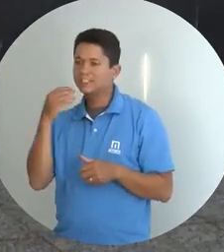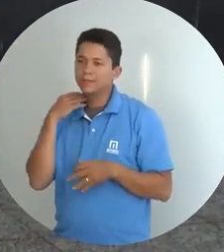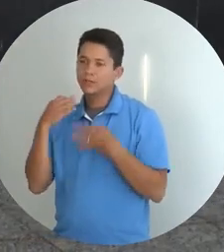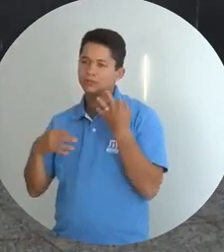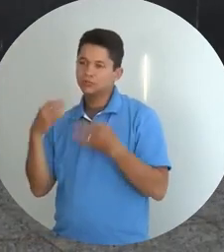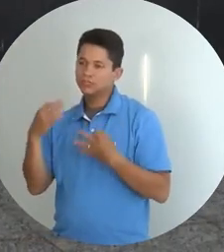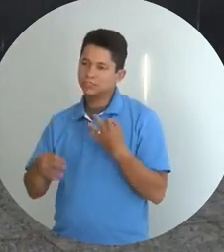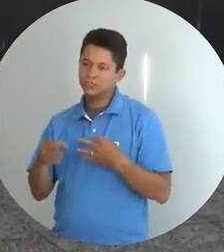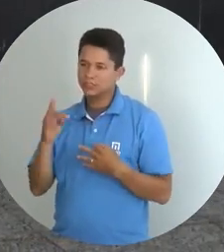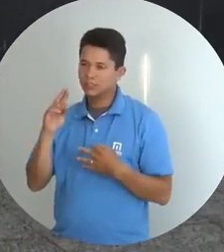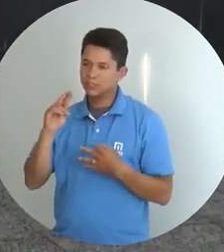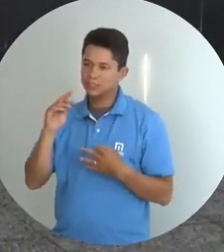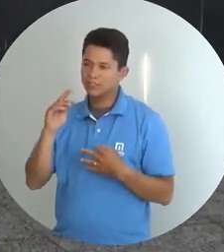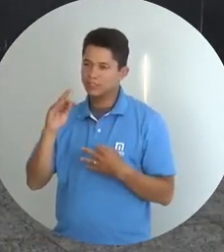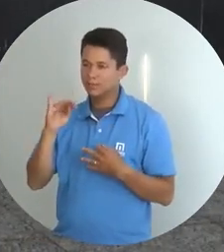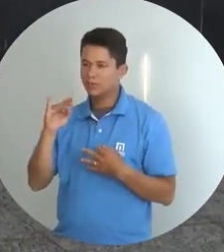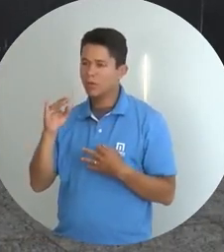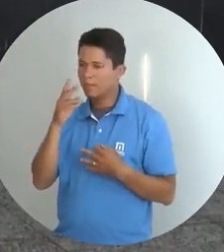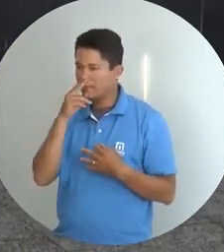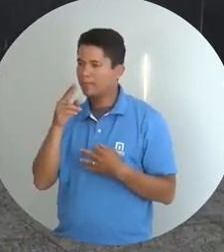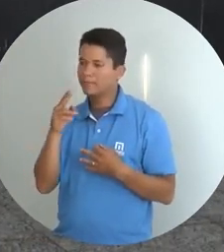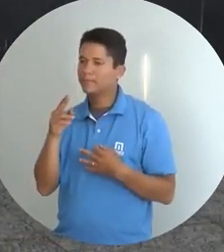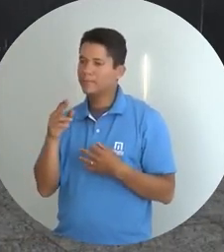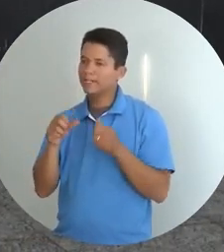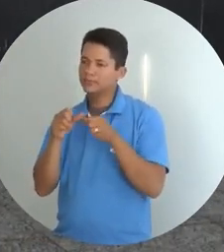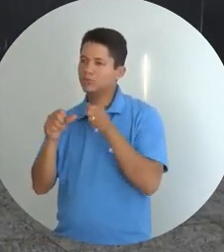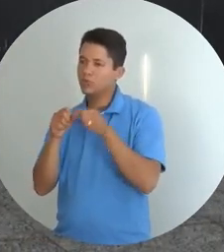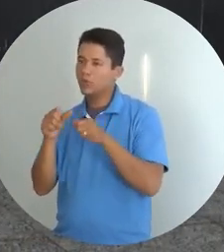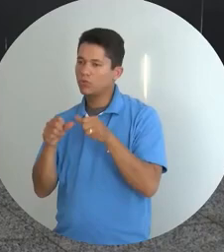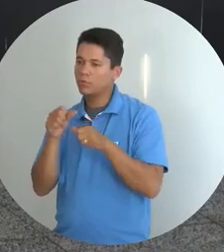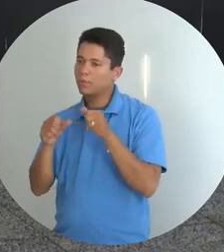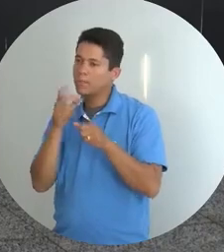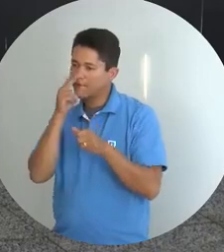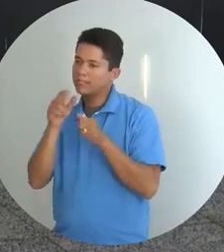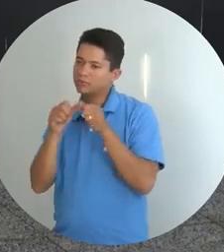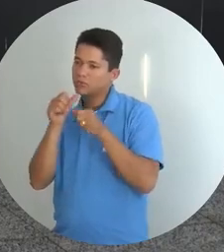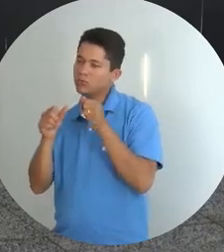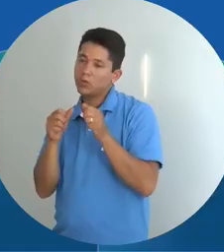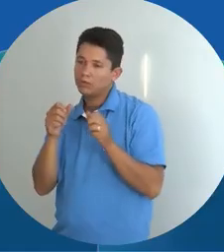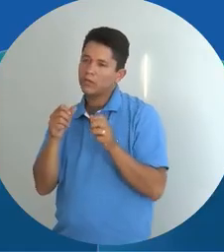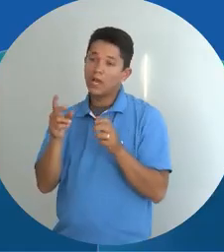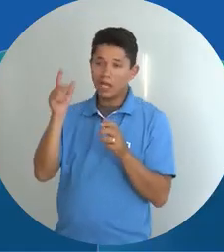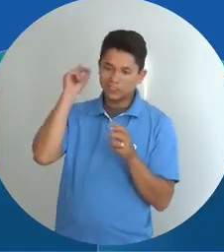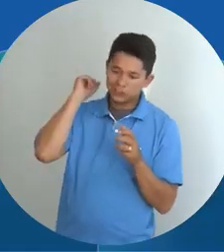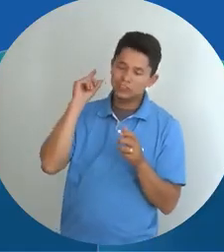final da década de 90 mais ou menos, né? E por